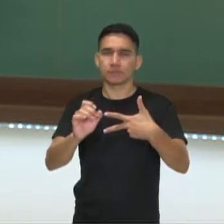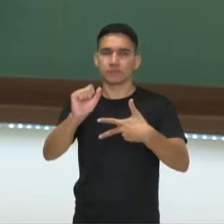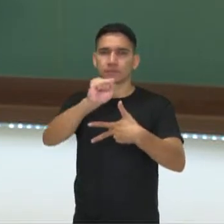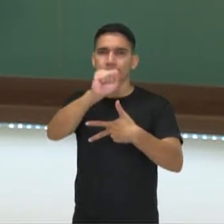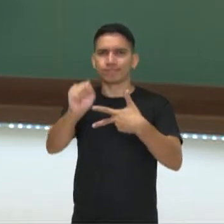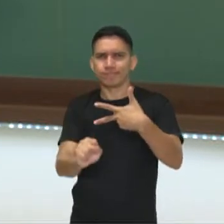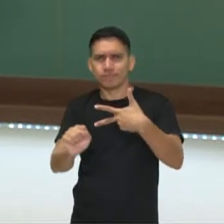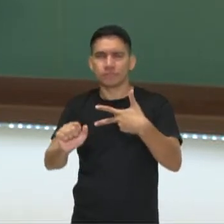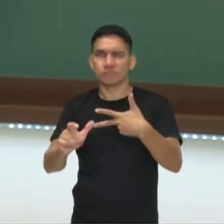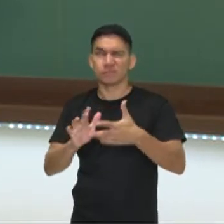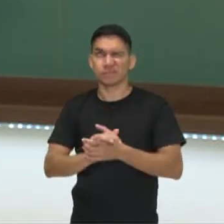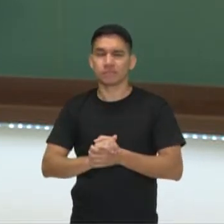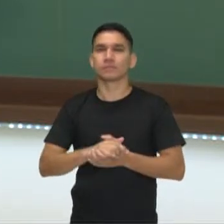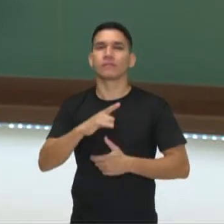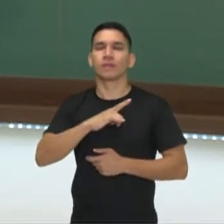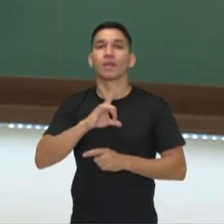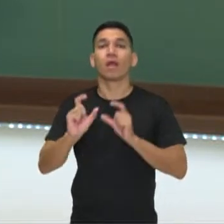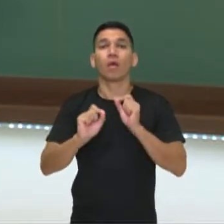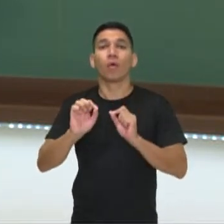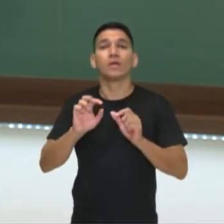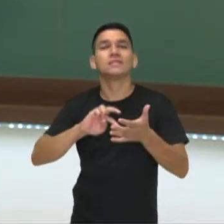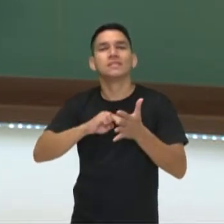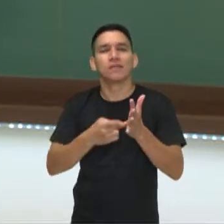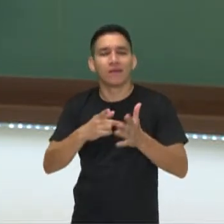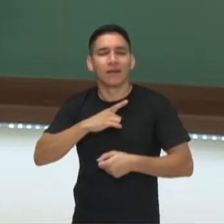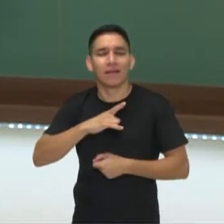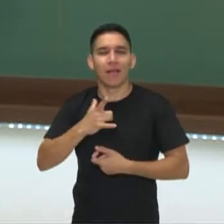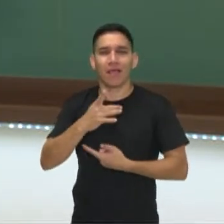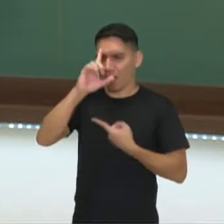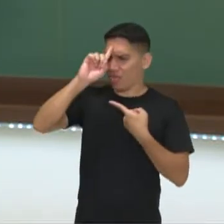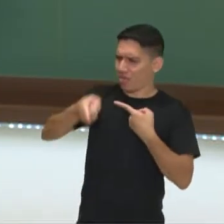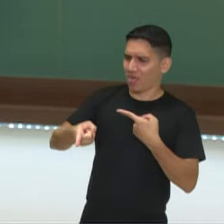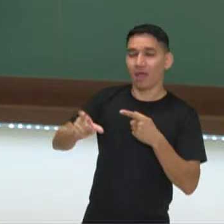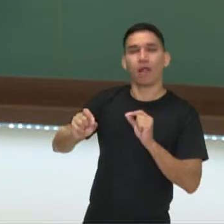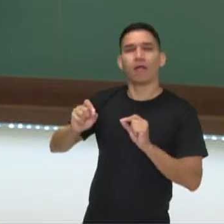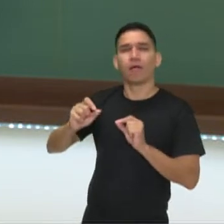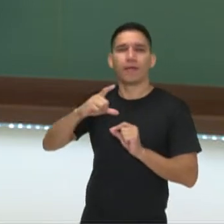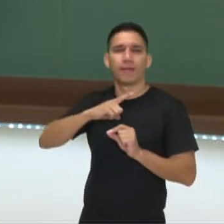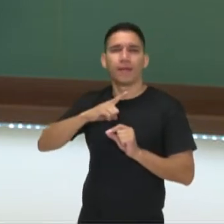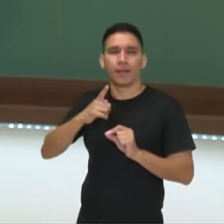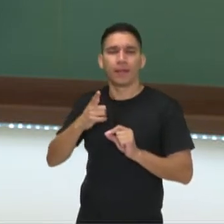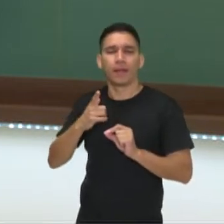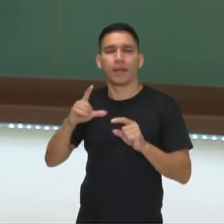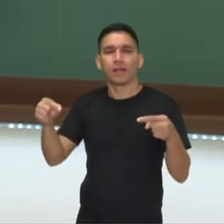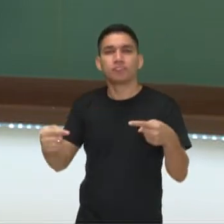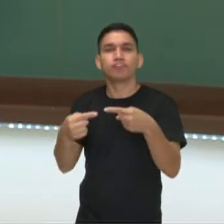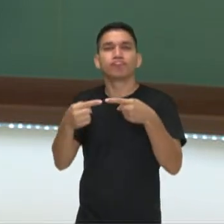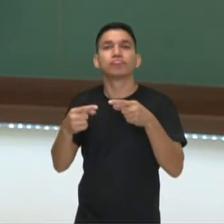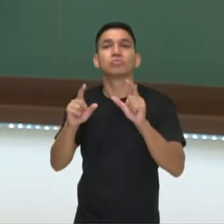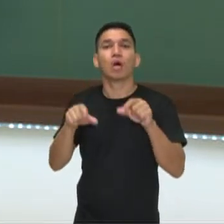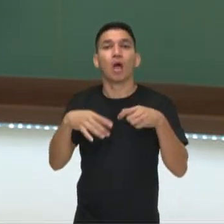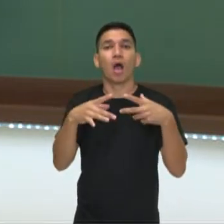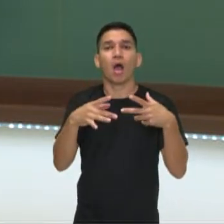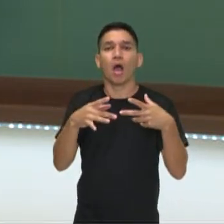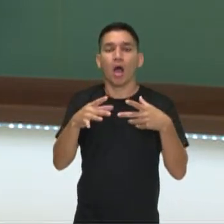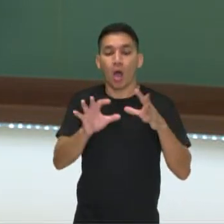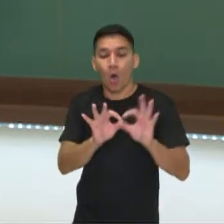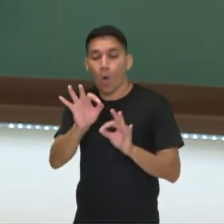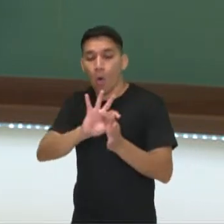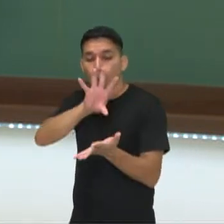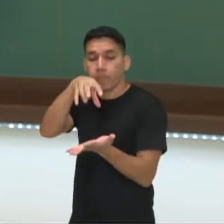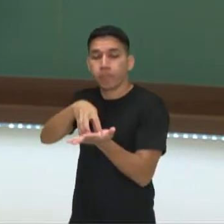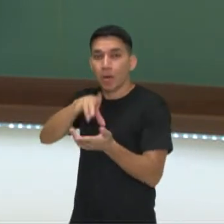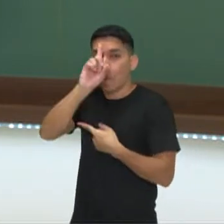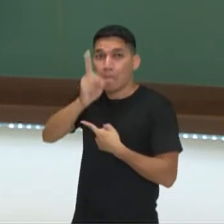isso? Significa que o autoritarismo, de certa forma, ele é o poder, né, que determina,